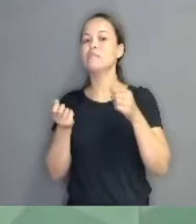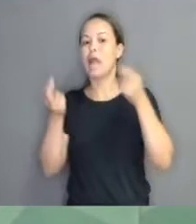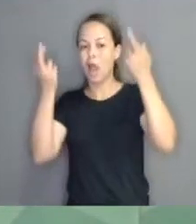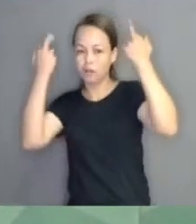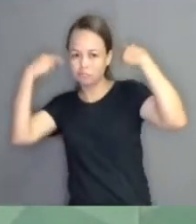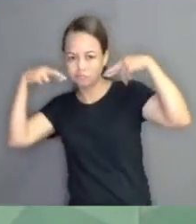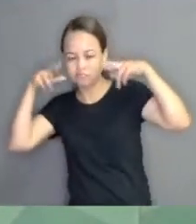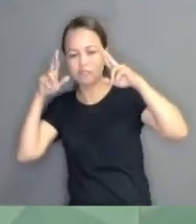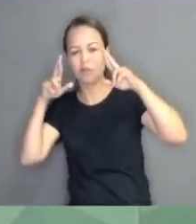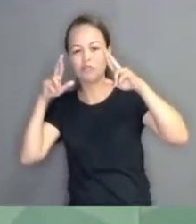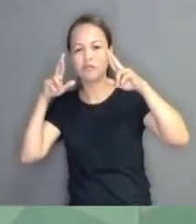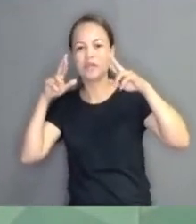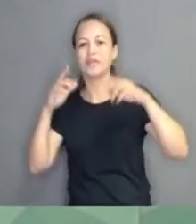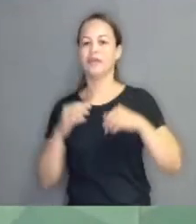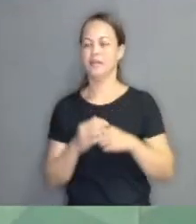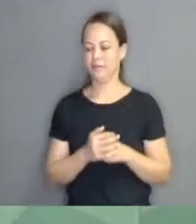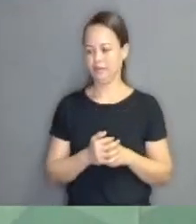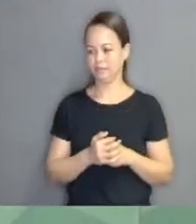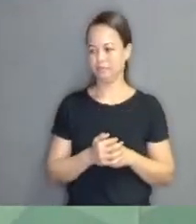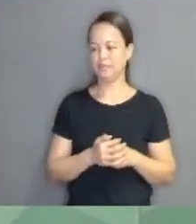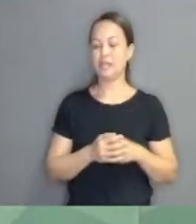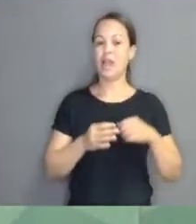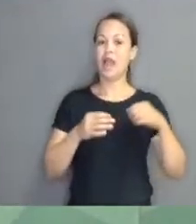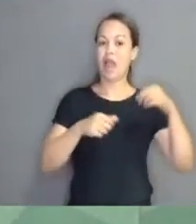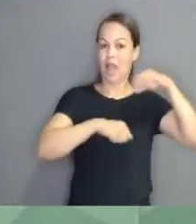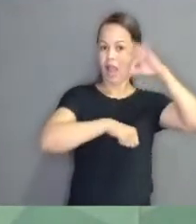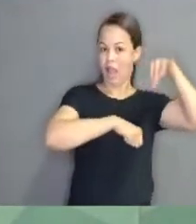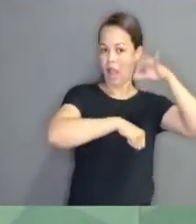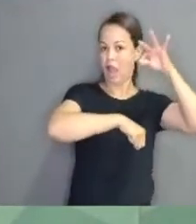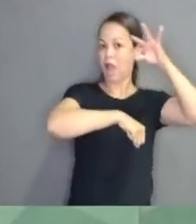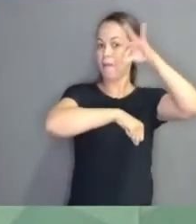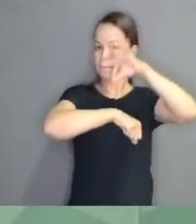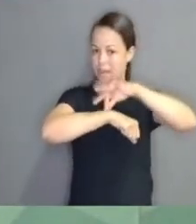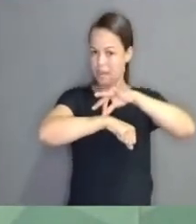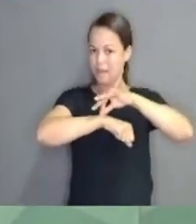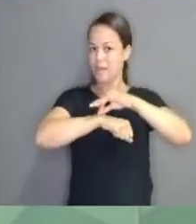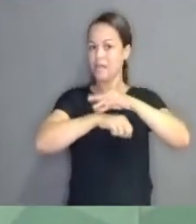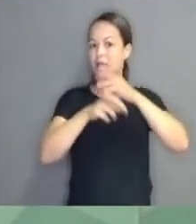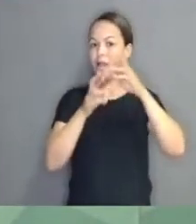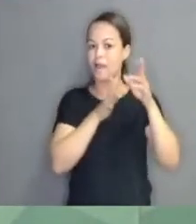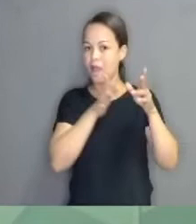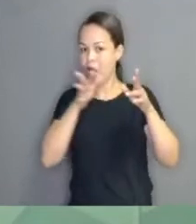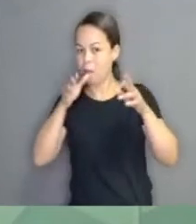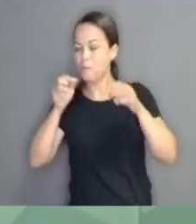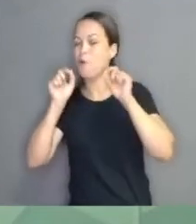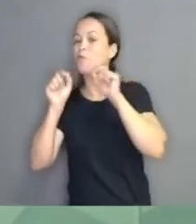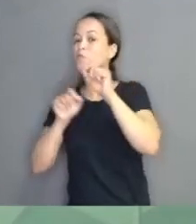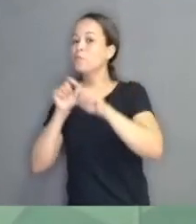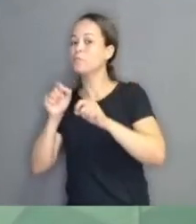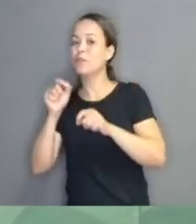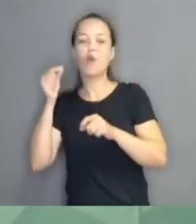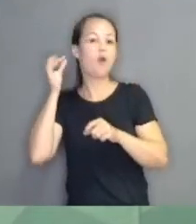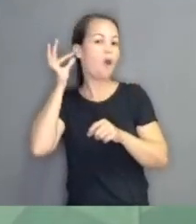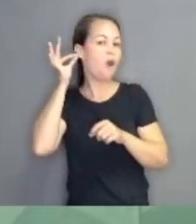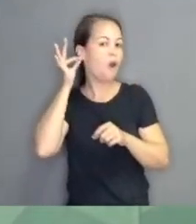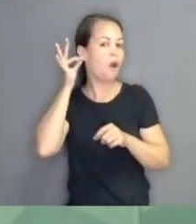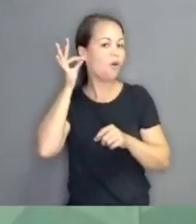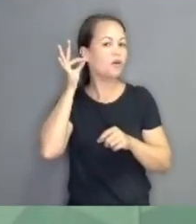com ovelha a abelha rimou com a